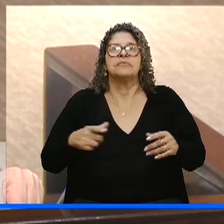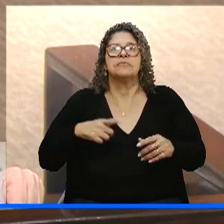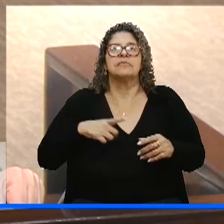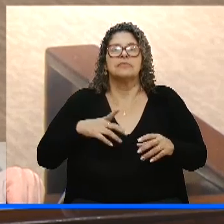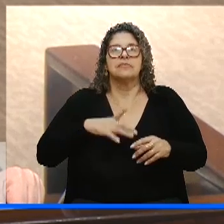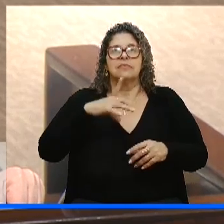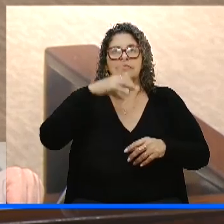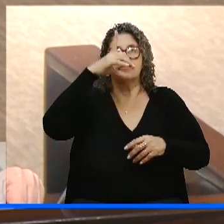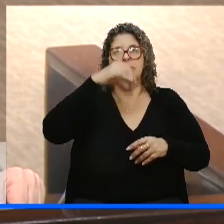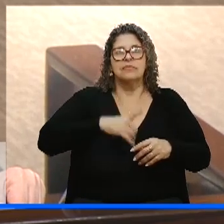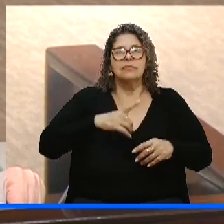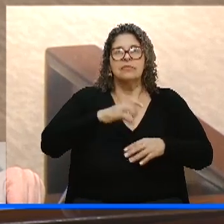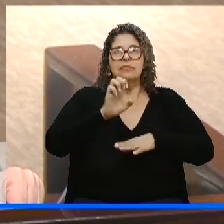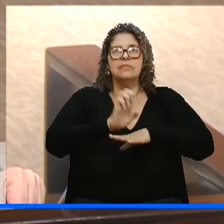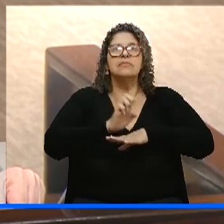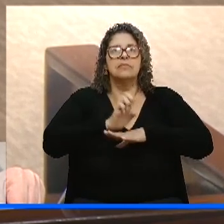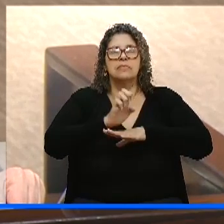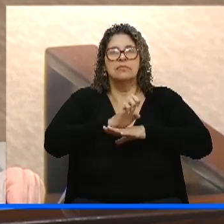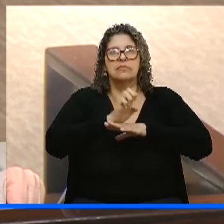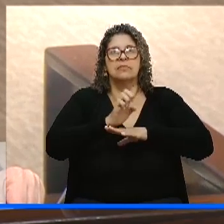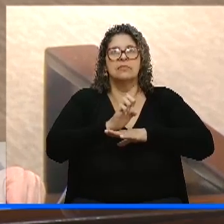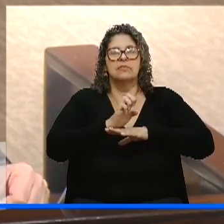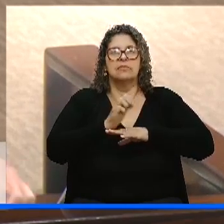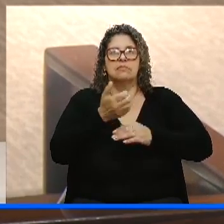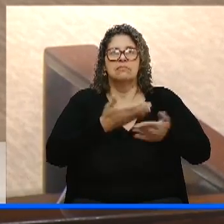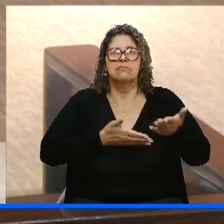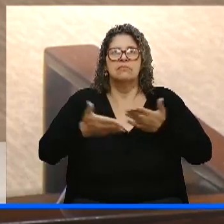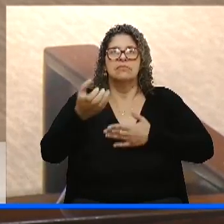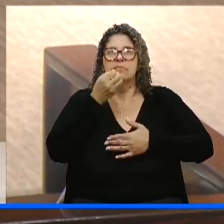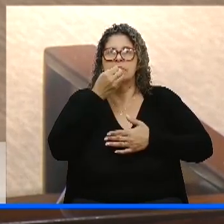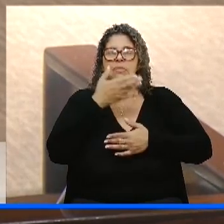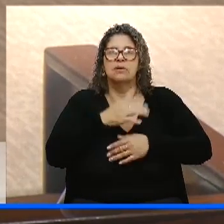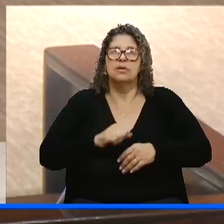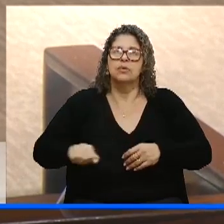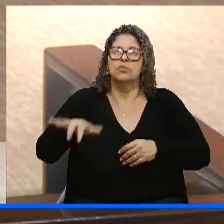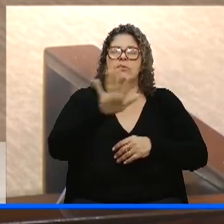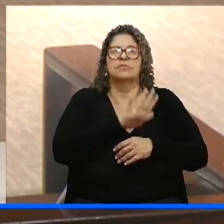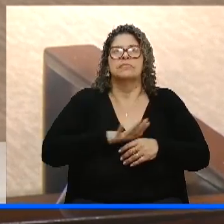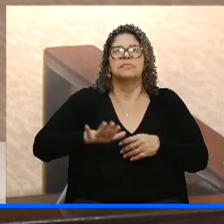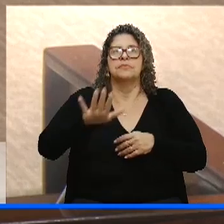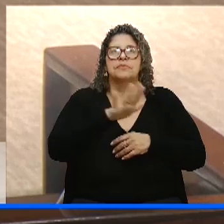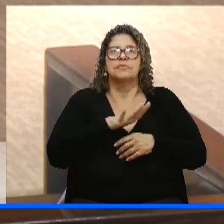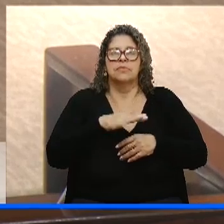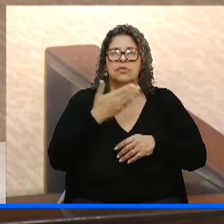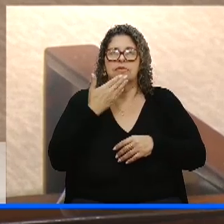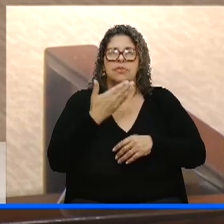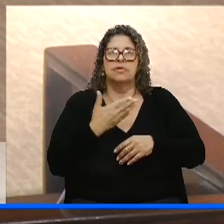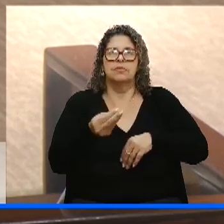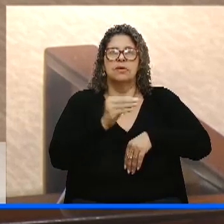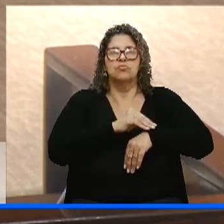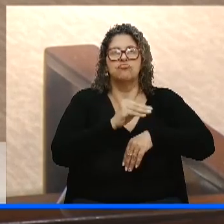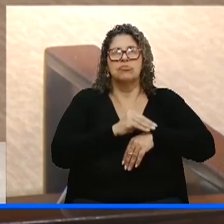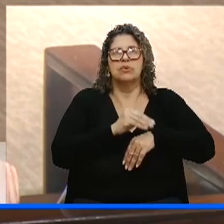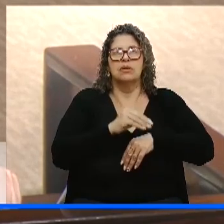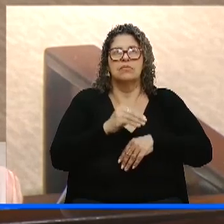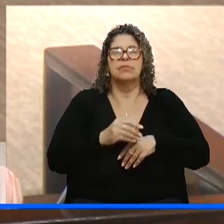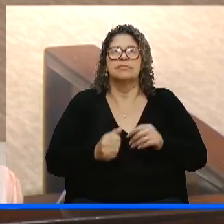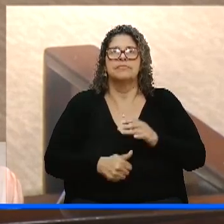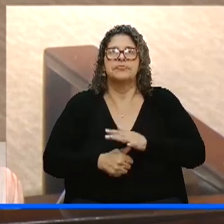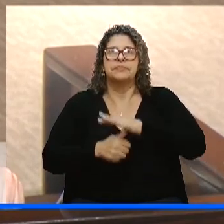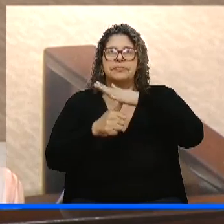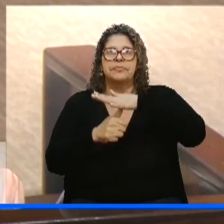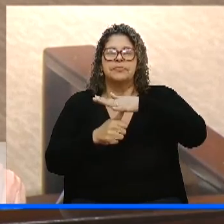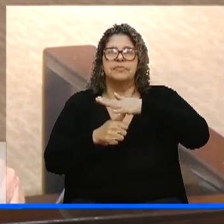estado existe para promover o bem de todos e solícito eu quero presidente que seja acrescentado um tempo de liderança e